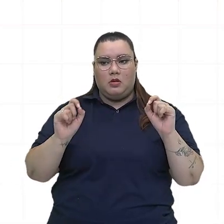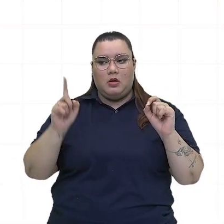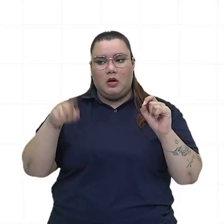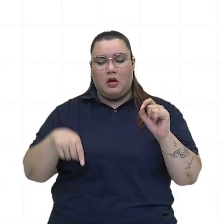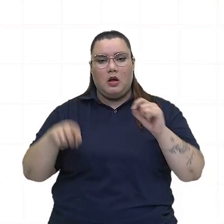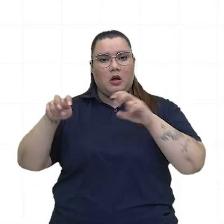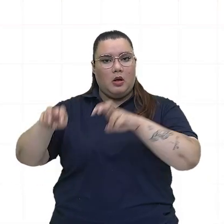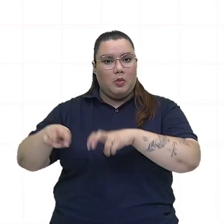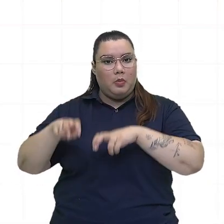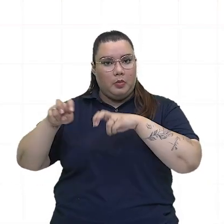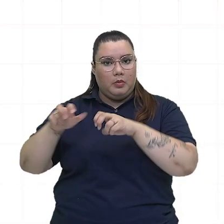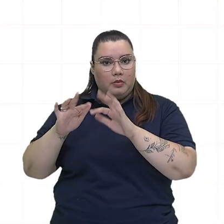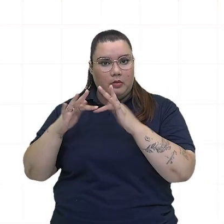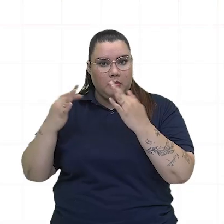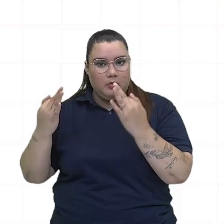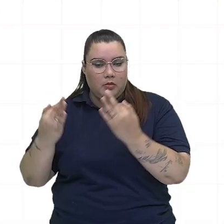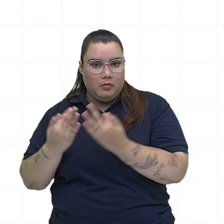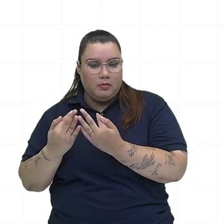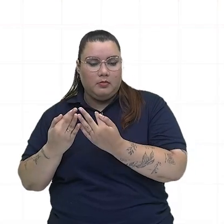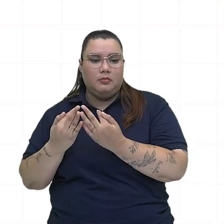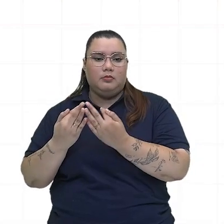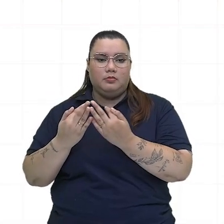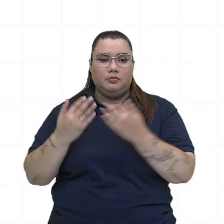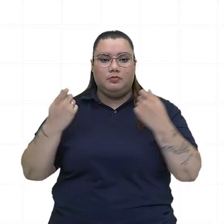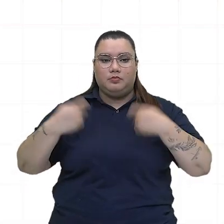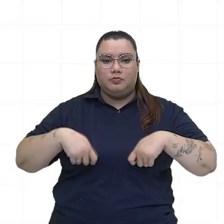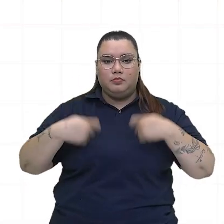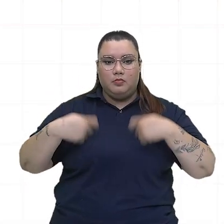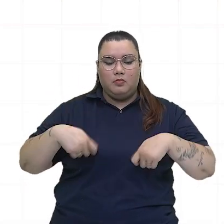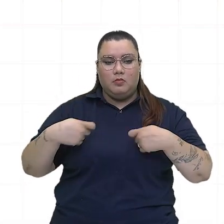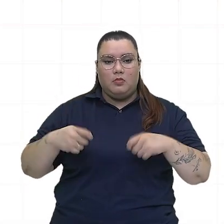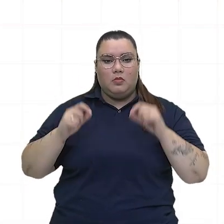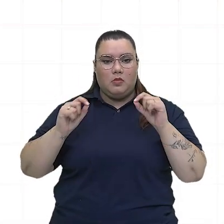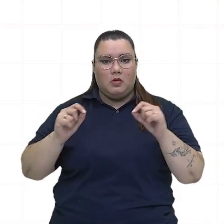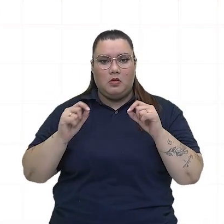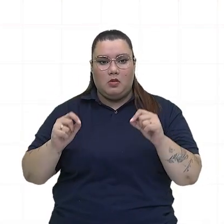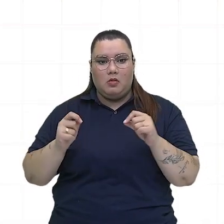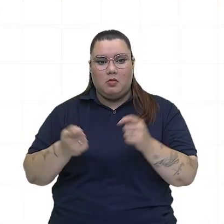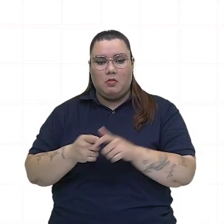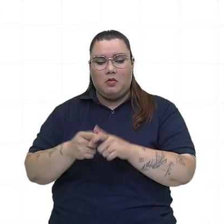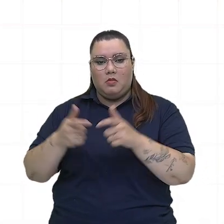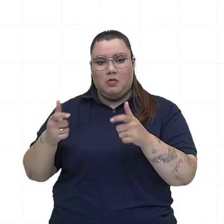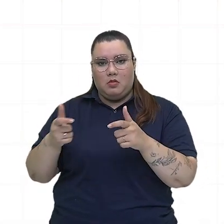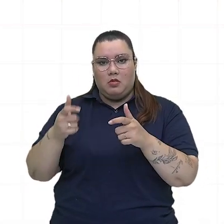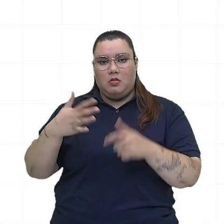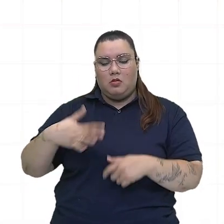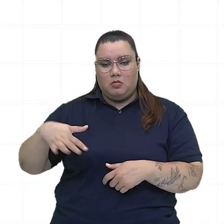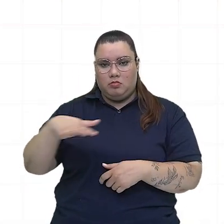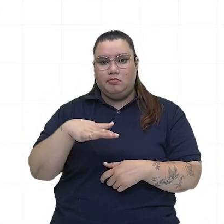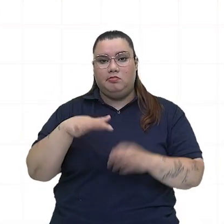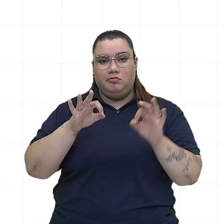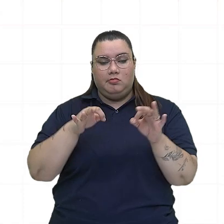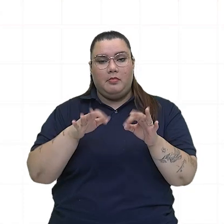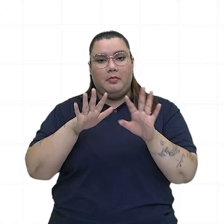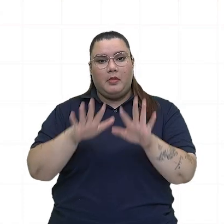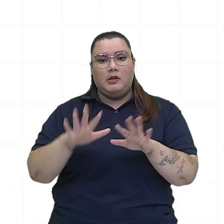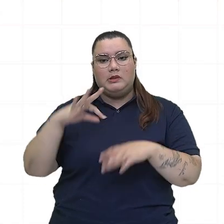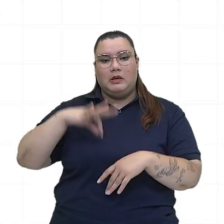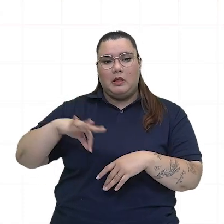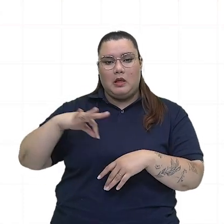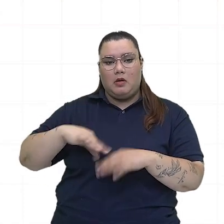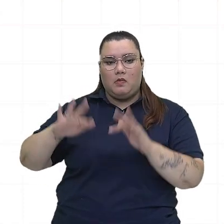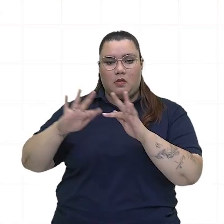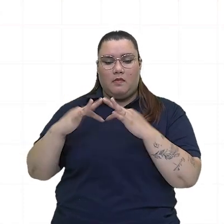como agricultura familiar, é necessário que uma parcela significativa da